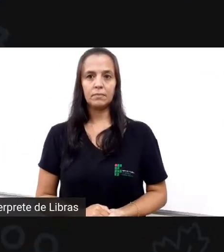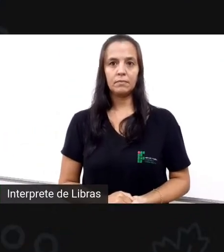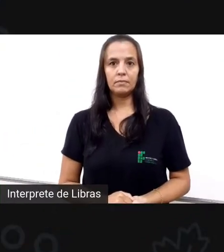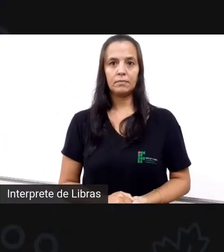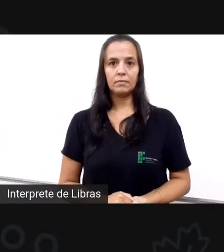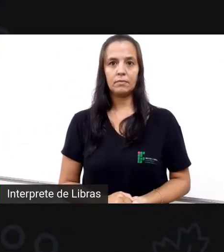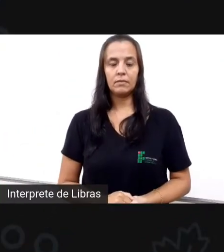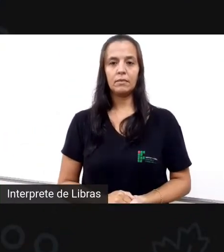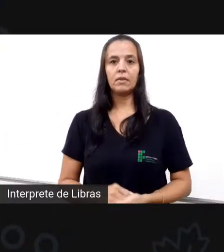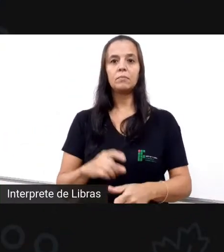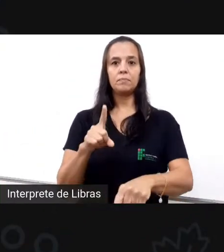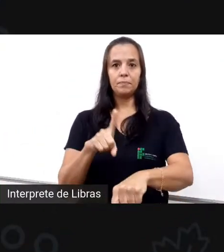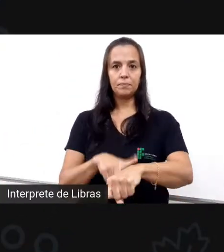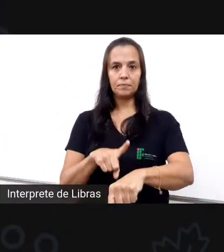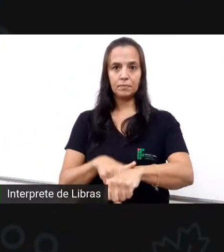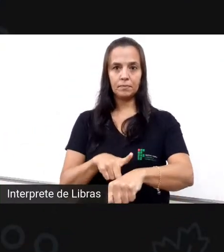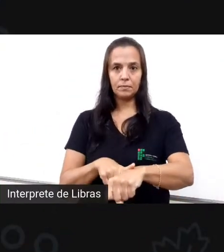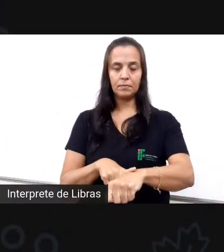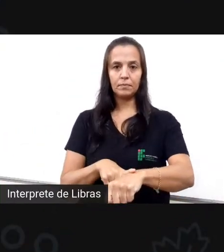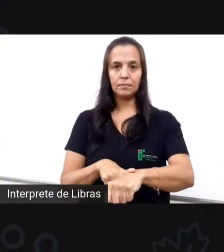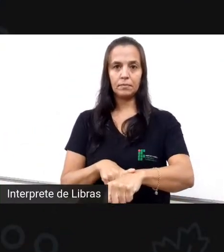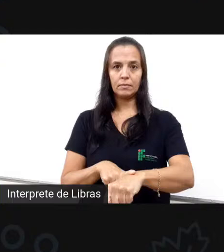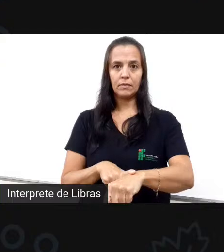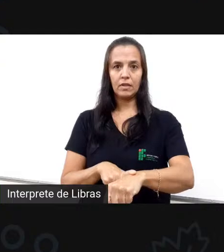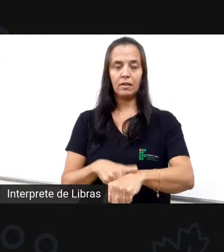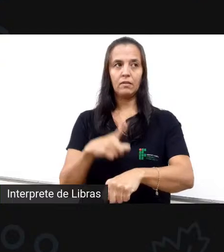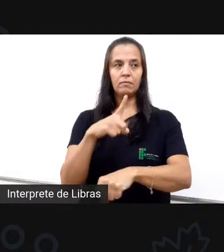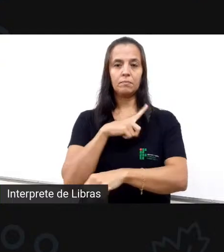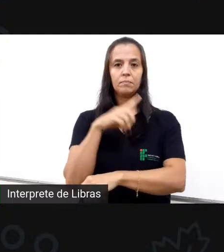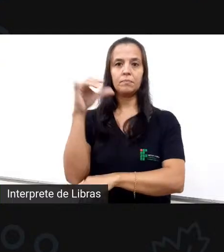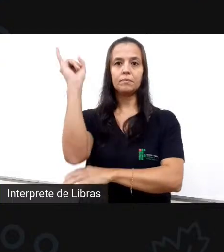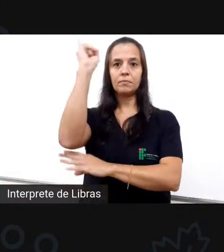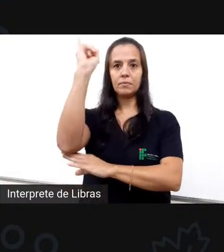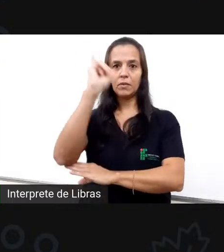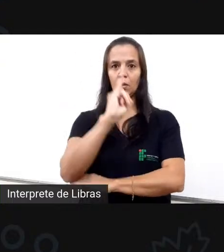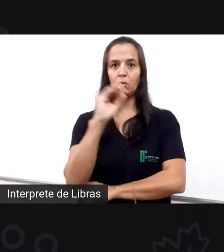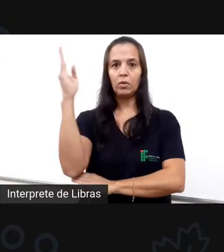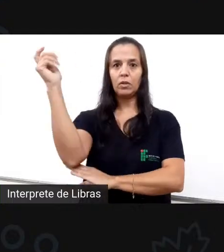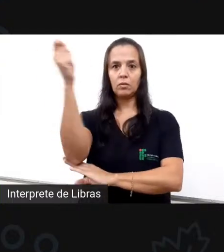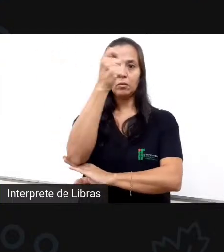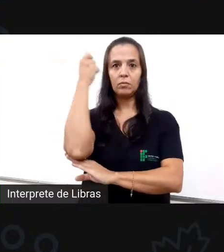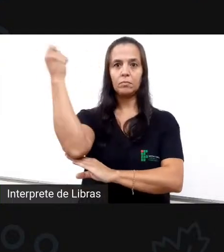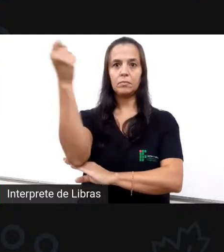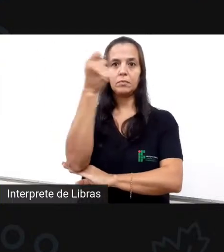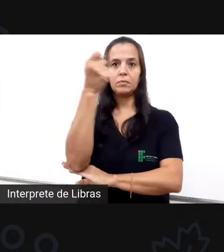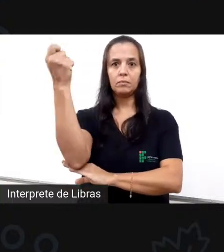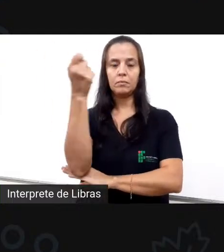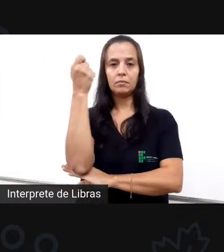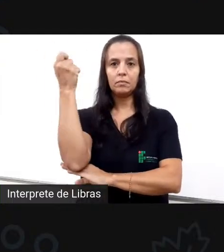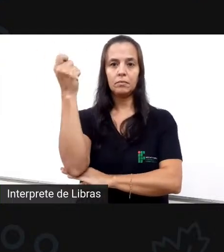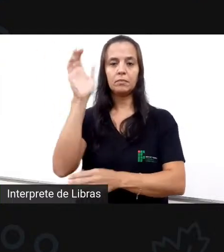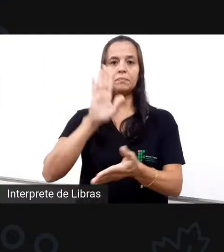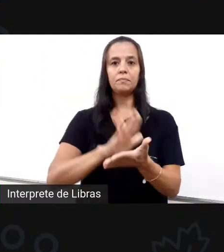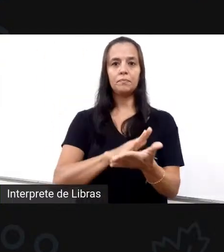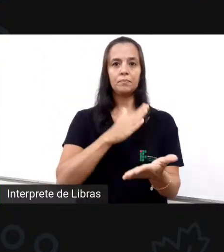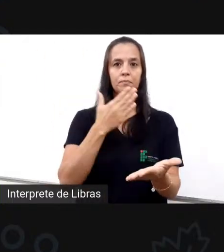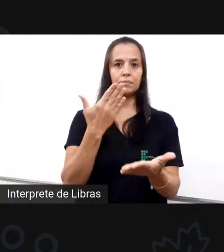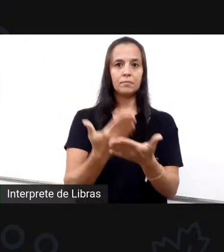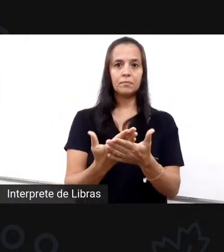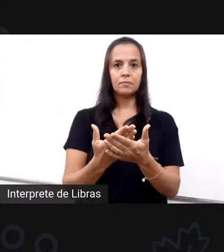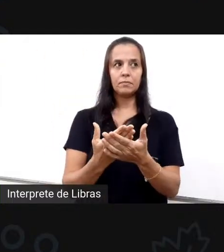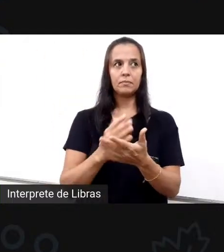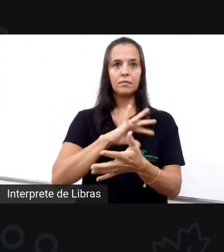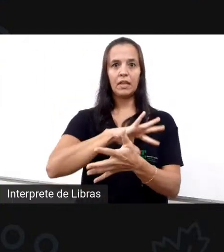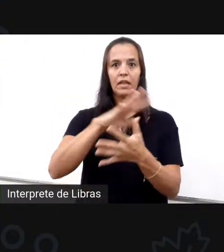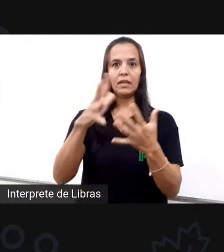Neste momento, será executado o hino rio-grandense, com a interpretação na língua brasileira